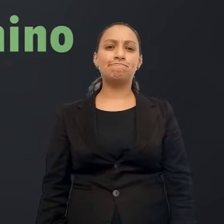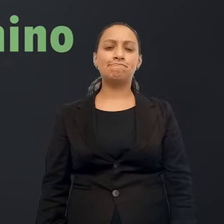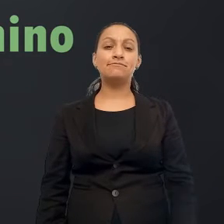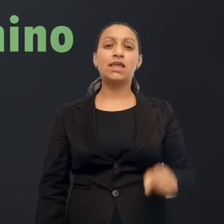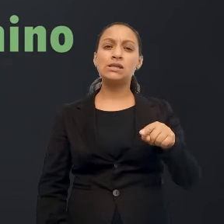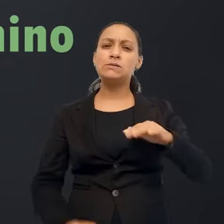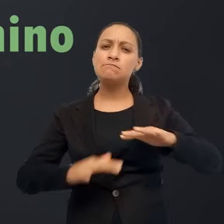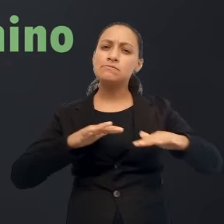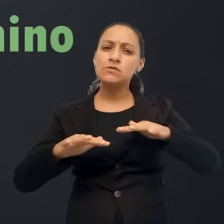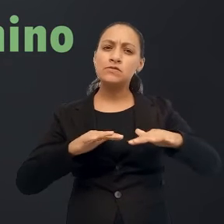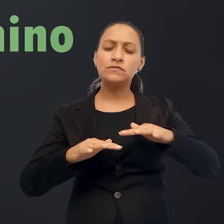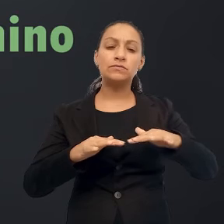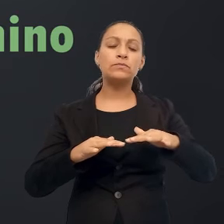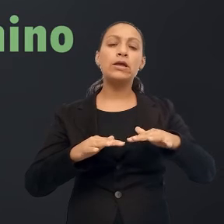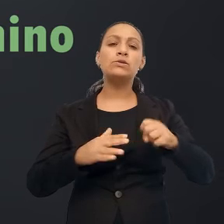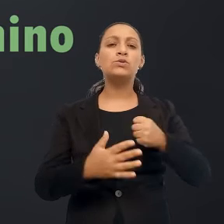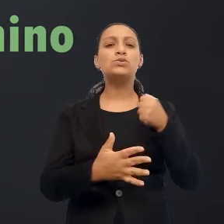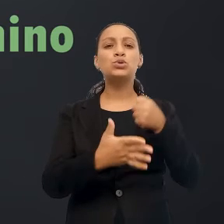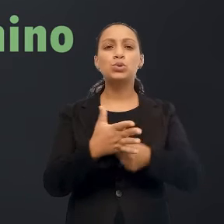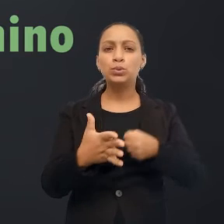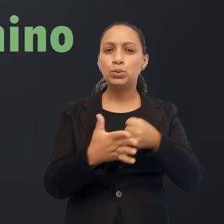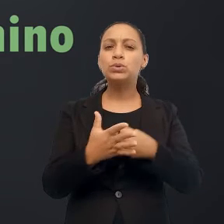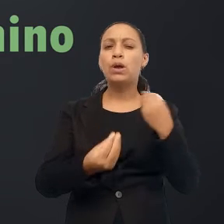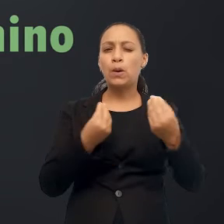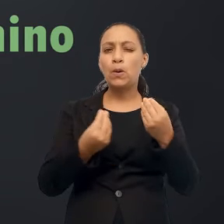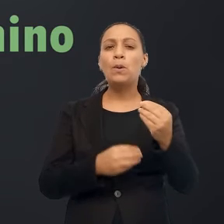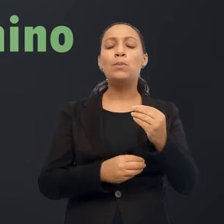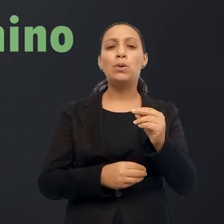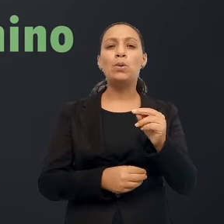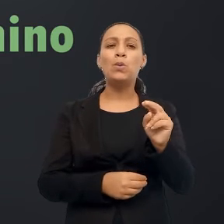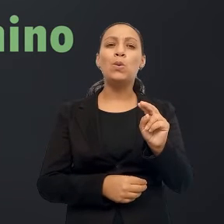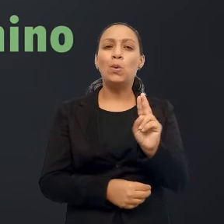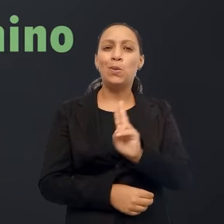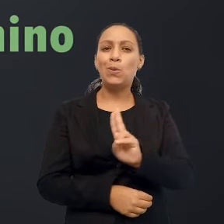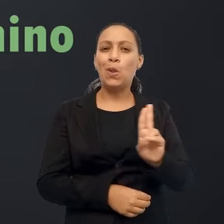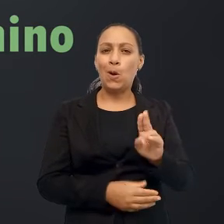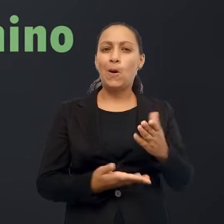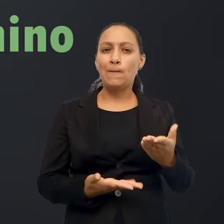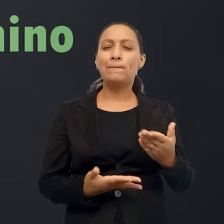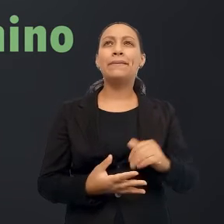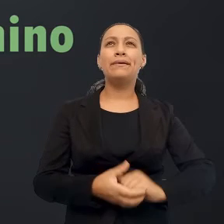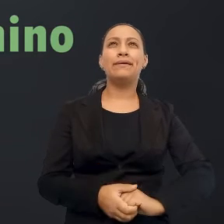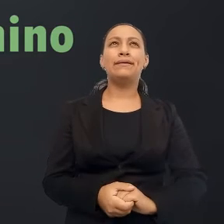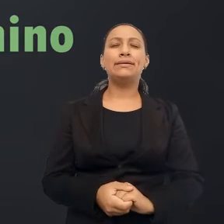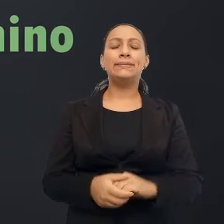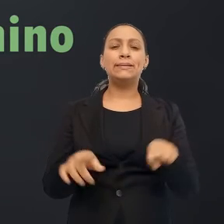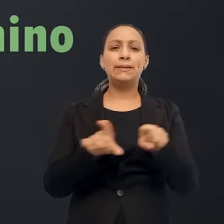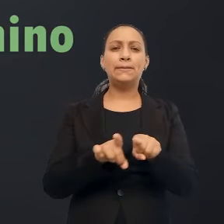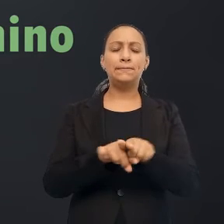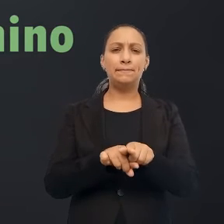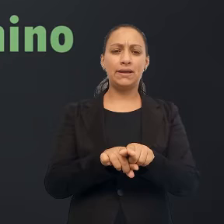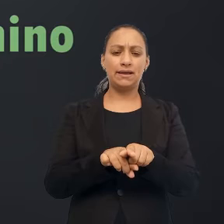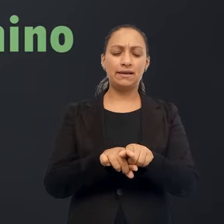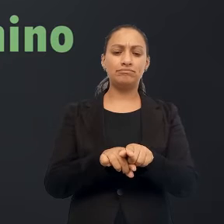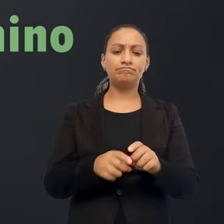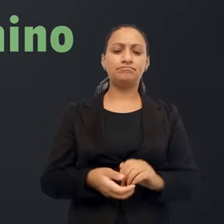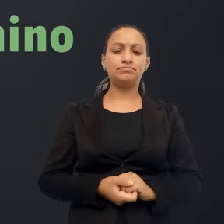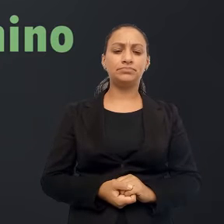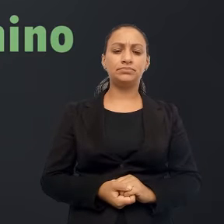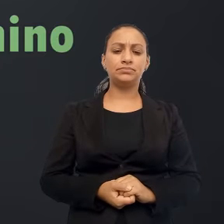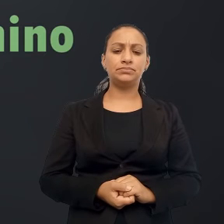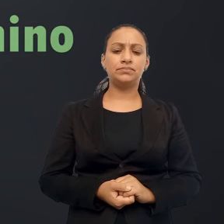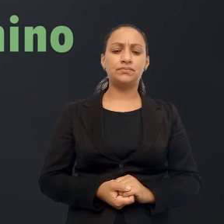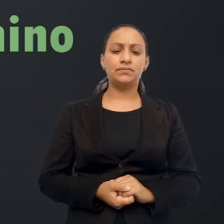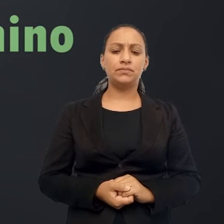desses movimentos de luta, como se chamam, né, se denominam, inclusive estabelecendo, como